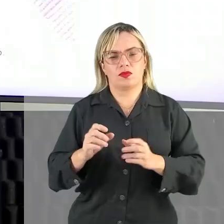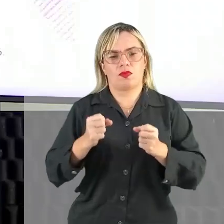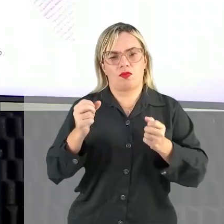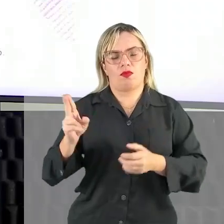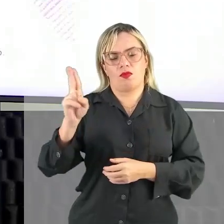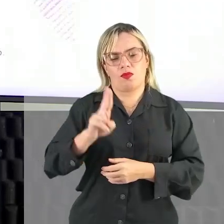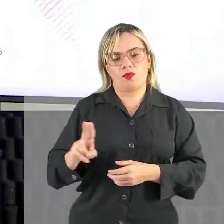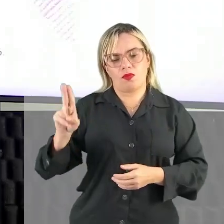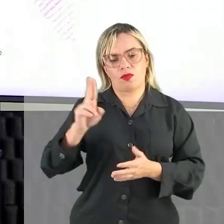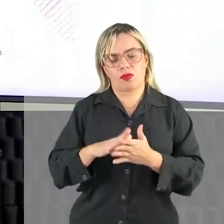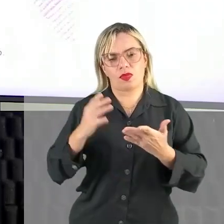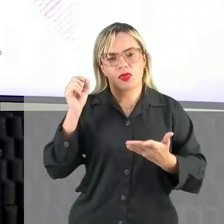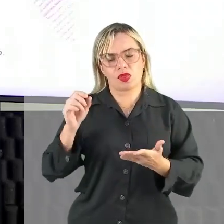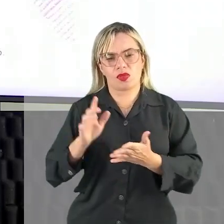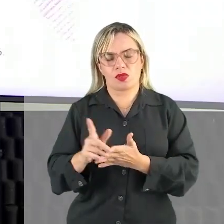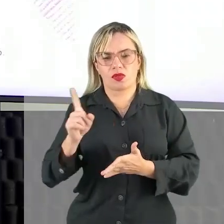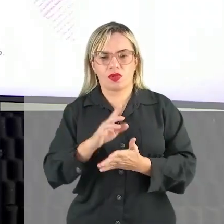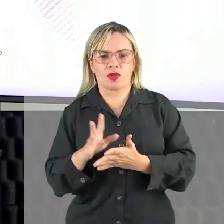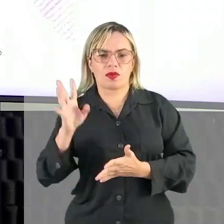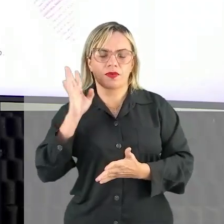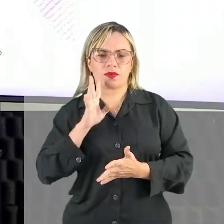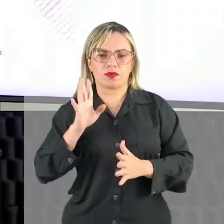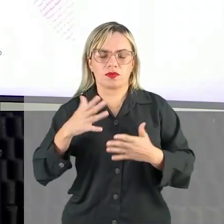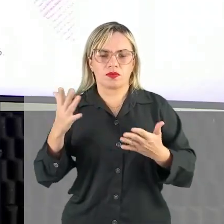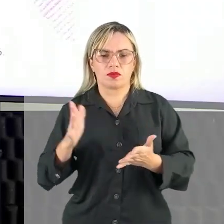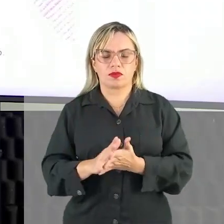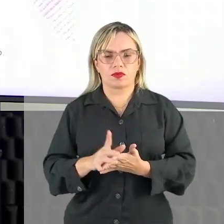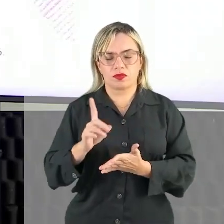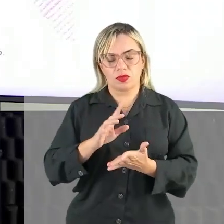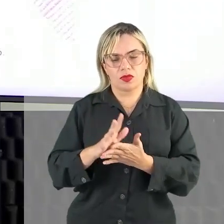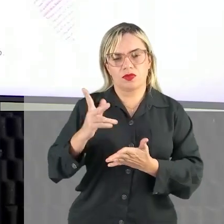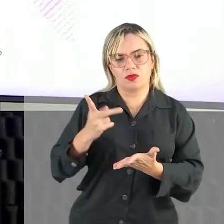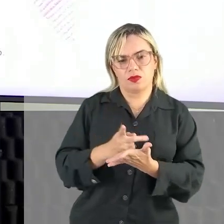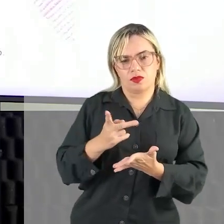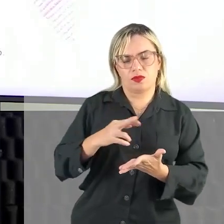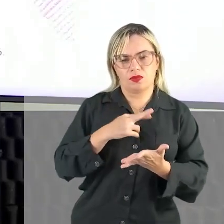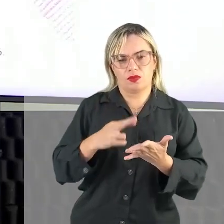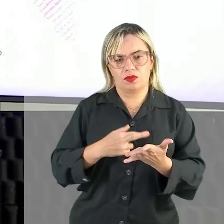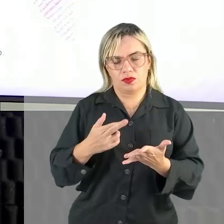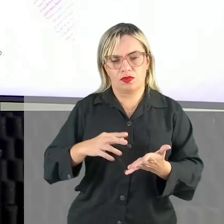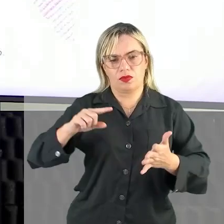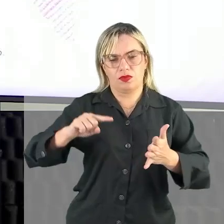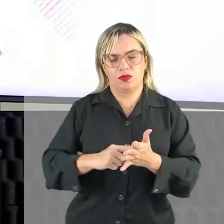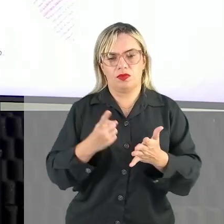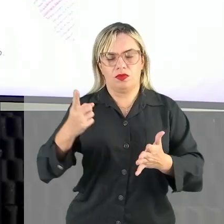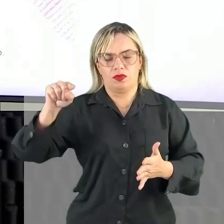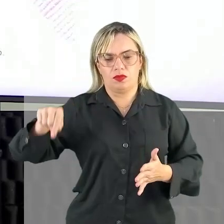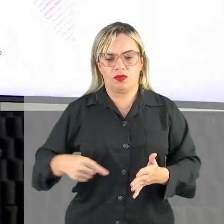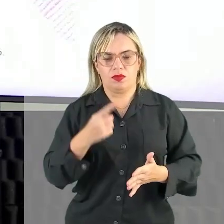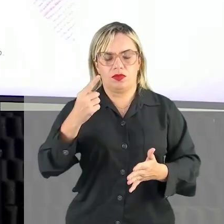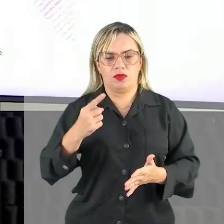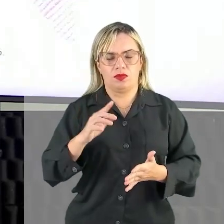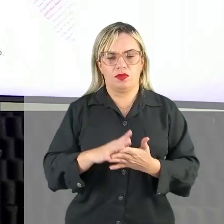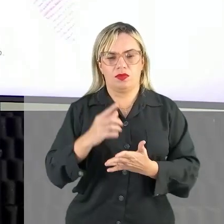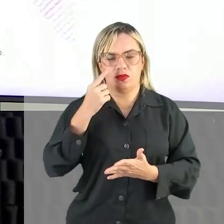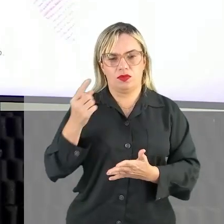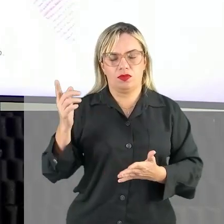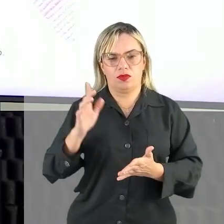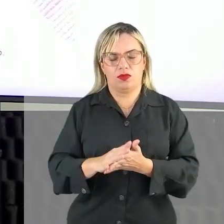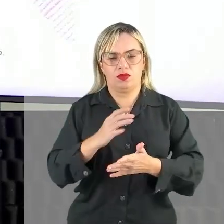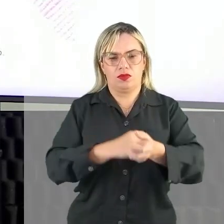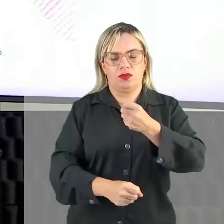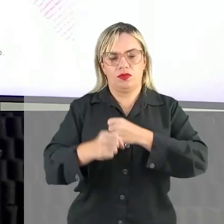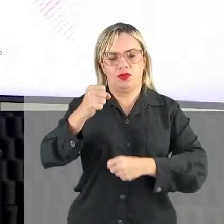não é tão legal não é que seja errado até porque tem redação nota 1000 que tirou 1000 no ano passado